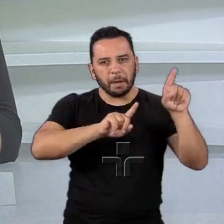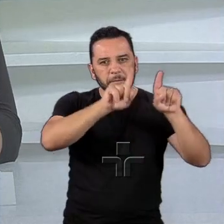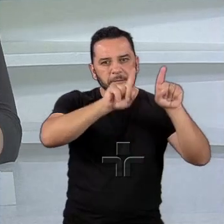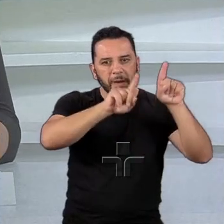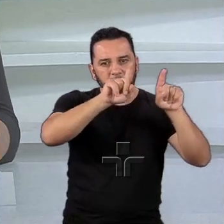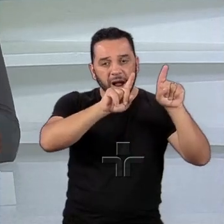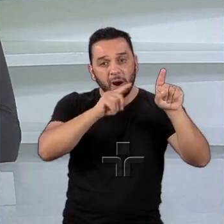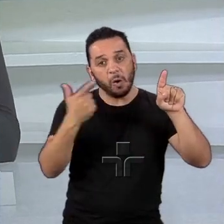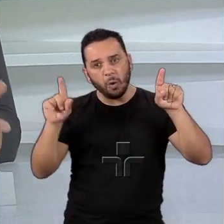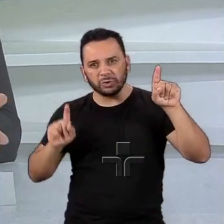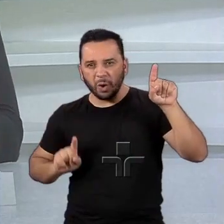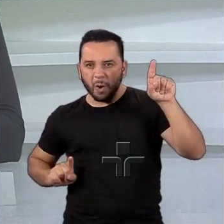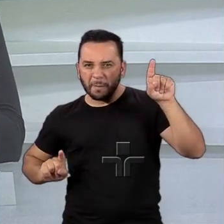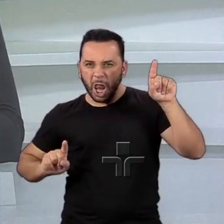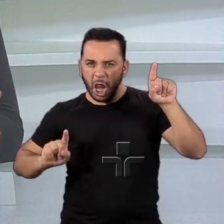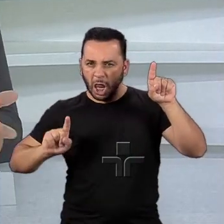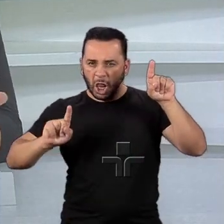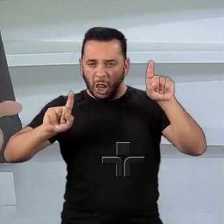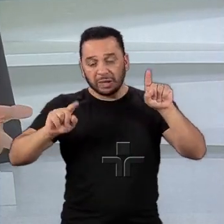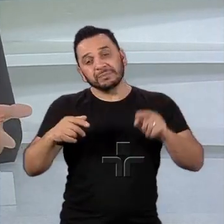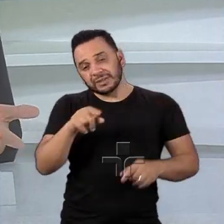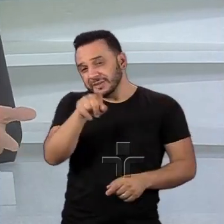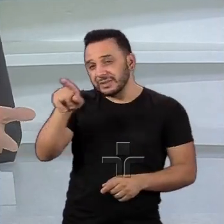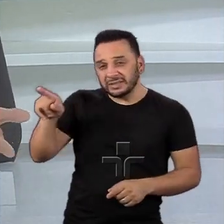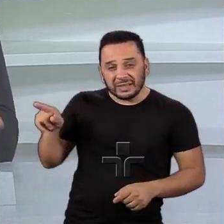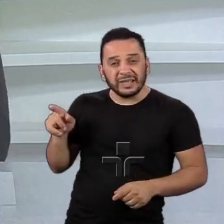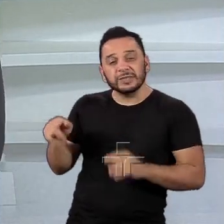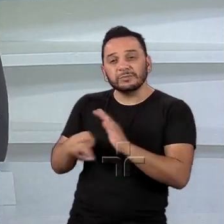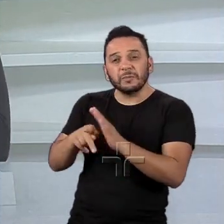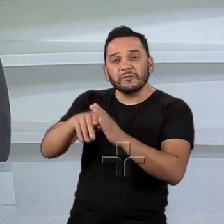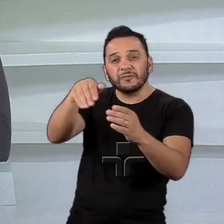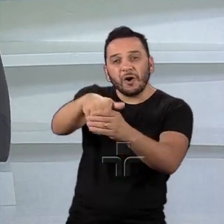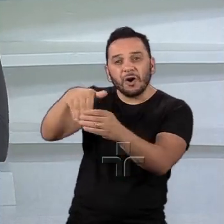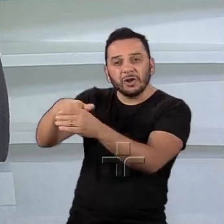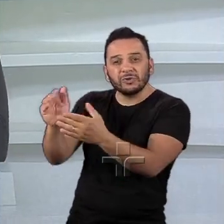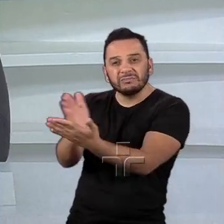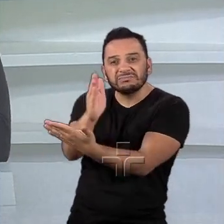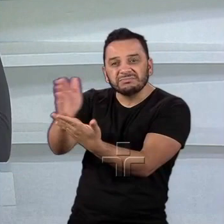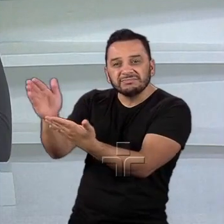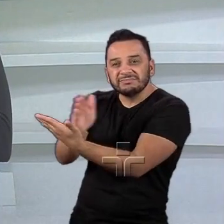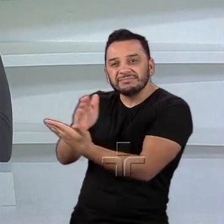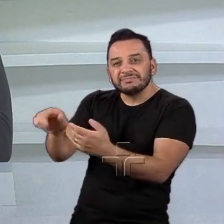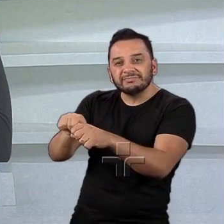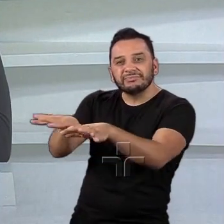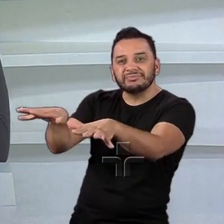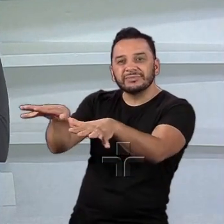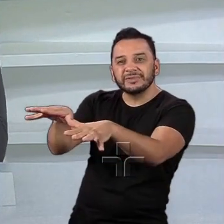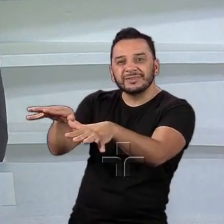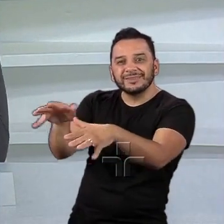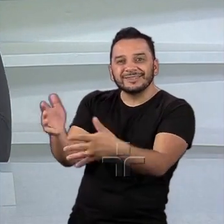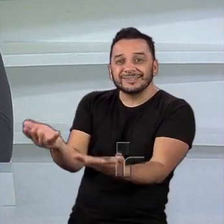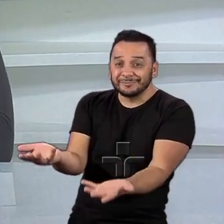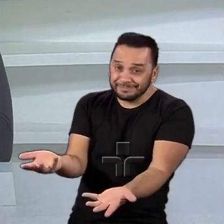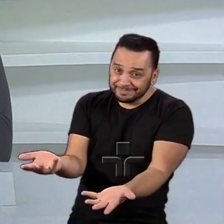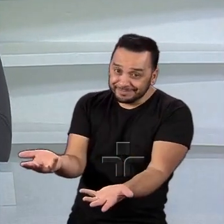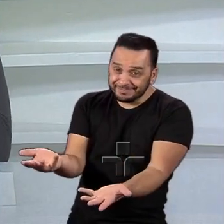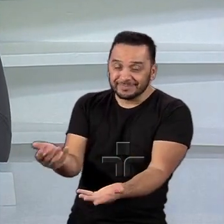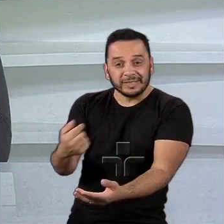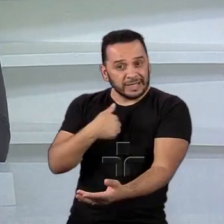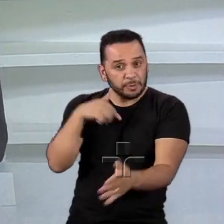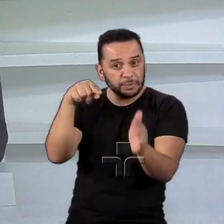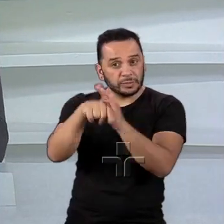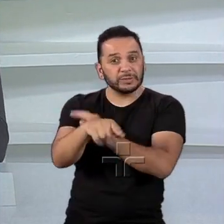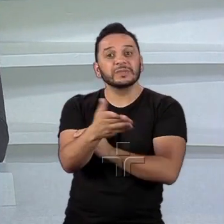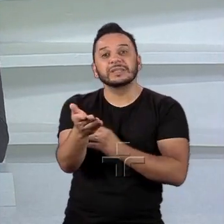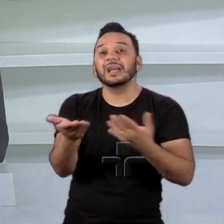disputa ficou fragmentado entre vocês três e os candidatos a presidente endossados por vocês. A pergunta que eu faço para vocês é,